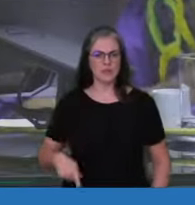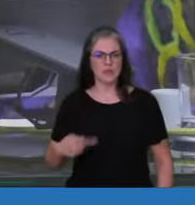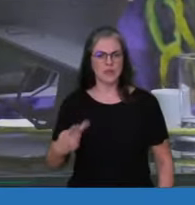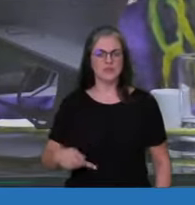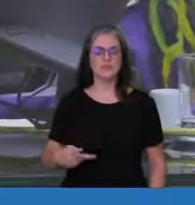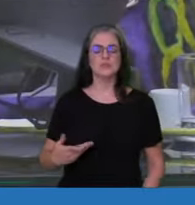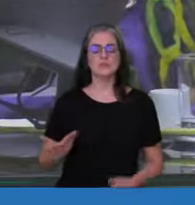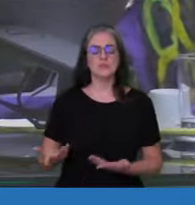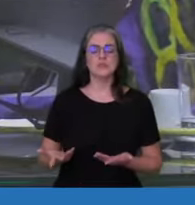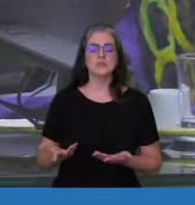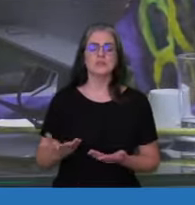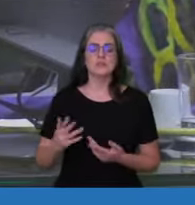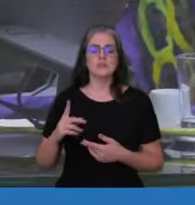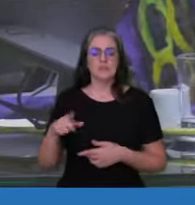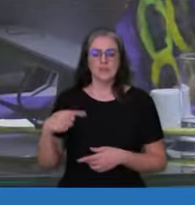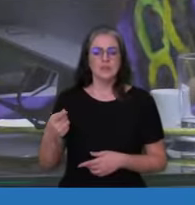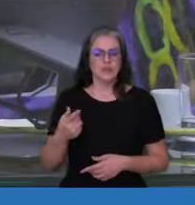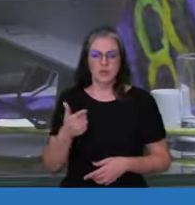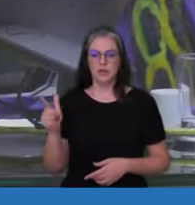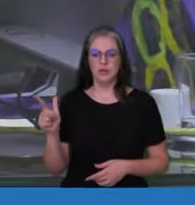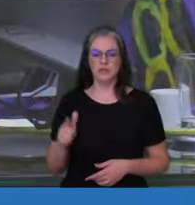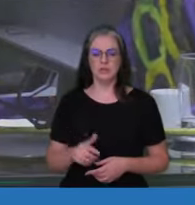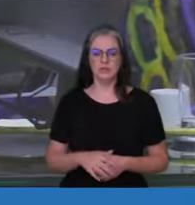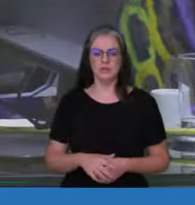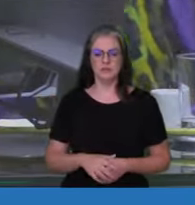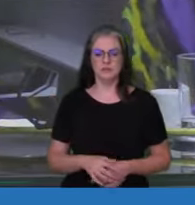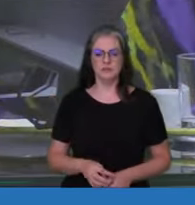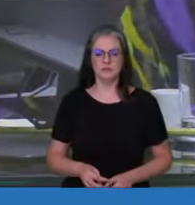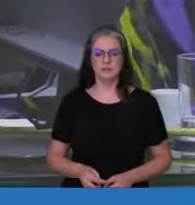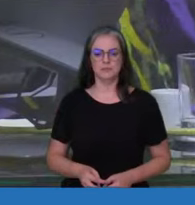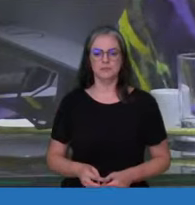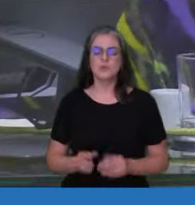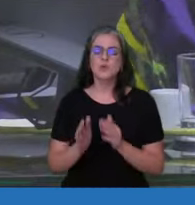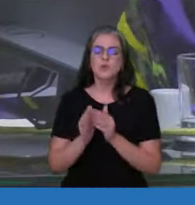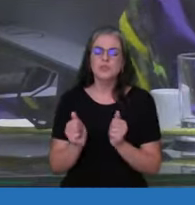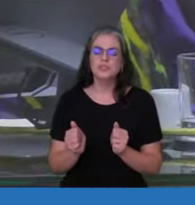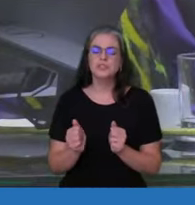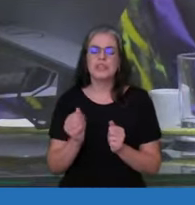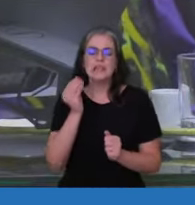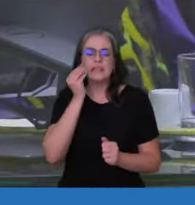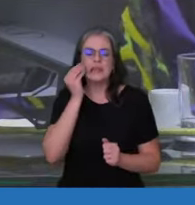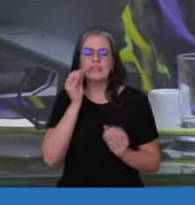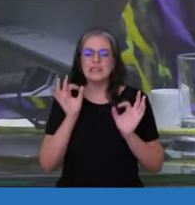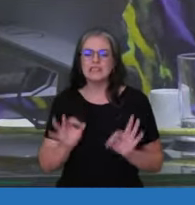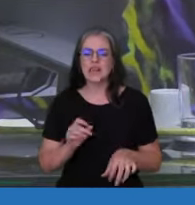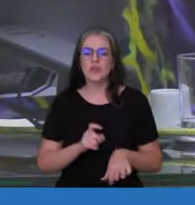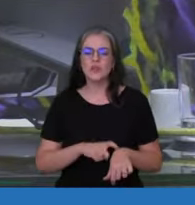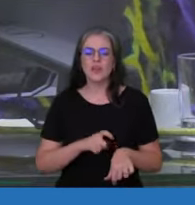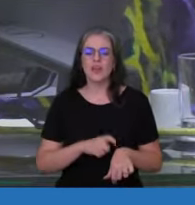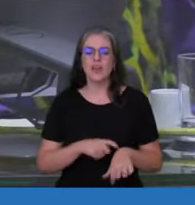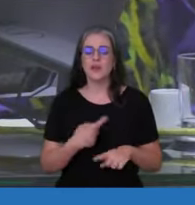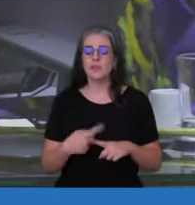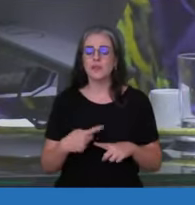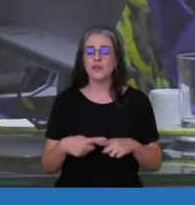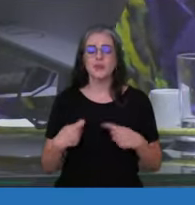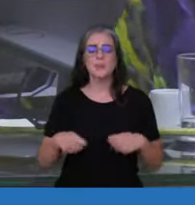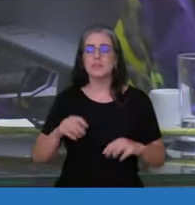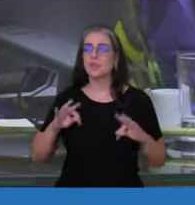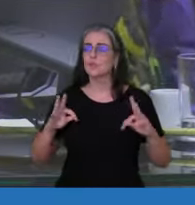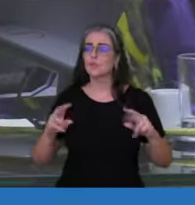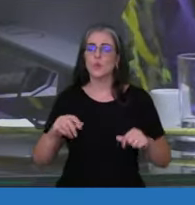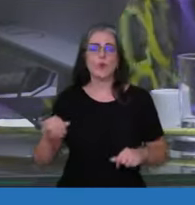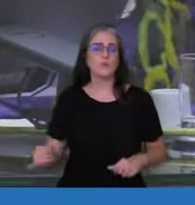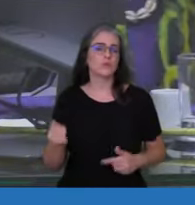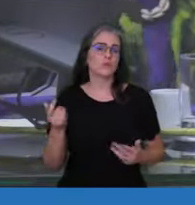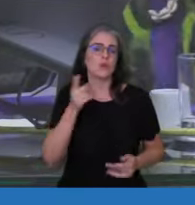E a gente vai seguindo para as inscrições. Eu vou pedir, gente, para todo mundo tentar cumprir o tempo, para que a gente possa dar a oportunidade de todas as pessoas